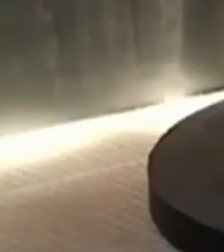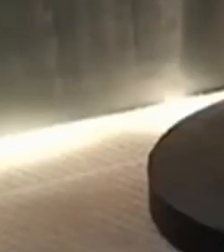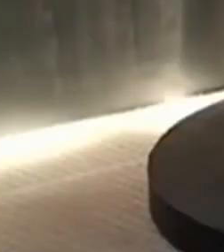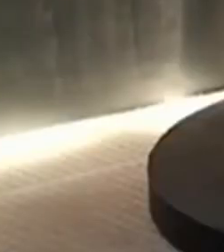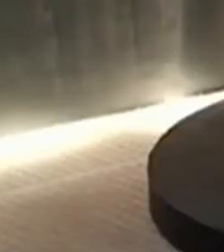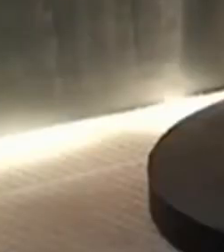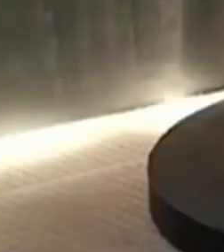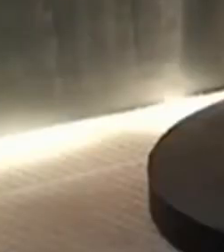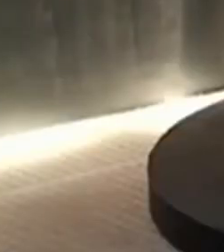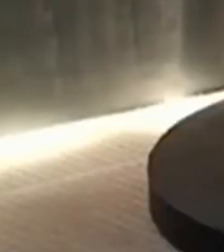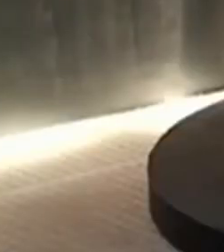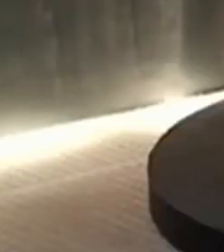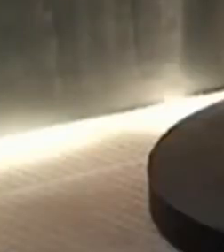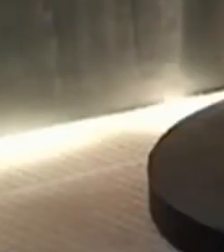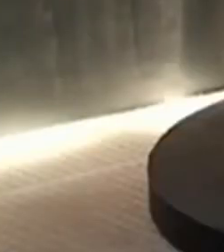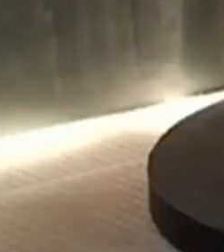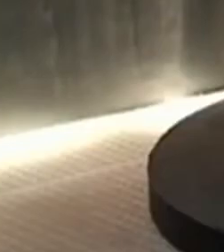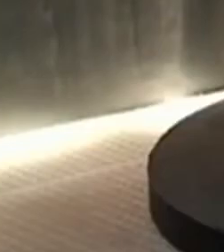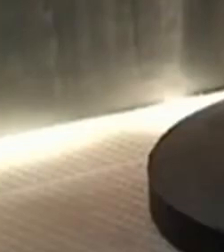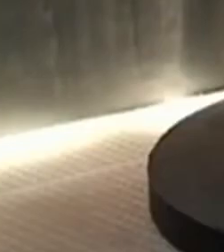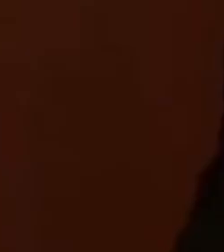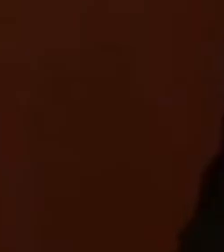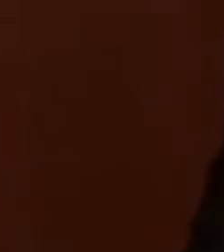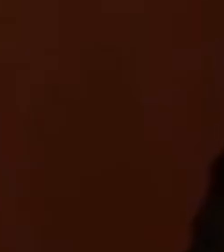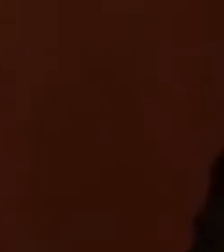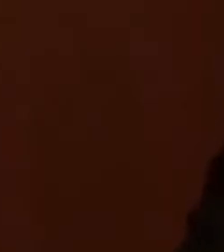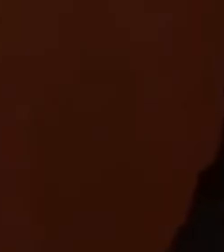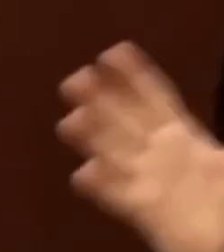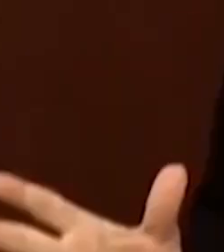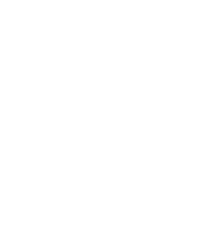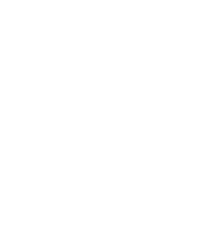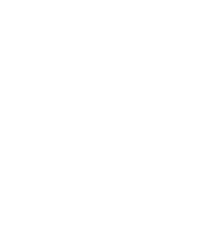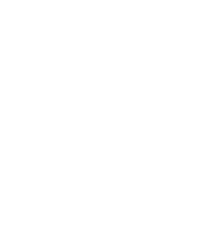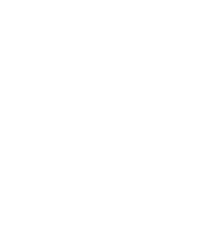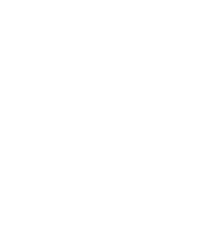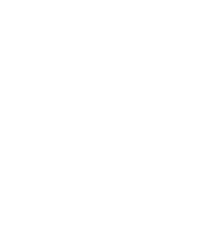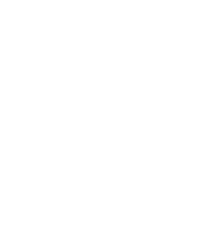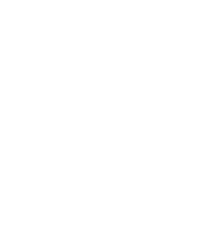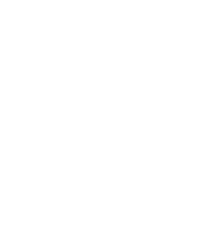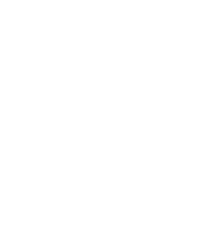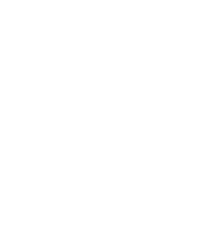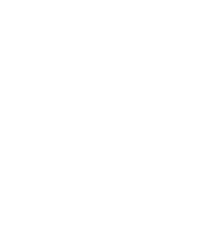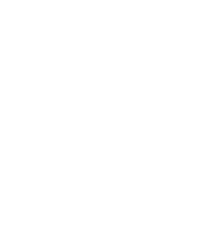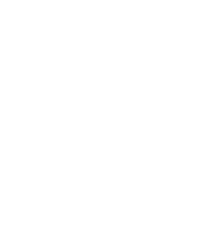período curto de epidemia não tem esse problema. Pode ter um vírus um pouquinho, ele pode ser um pouquinho diferente um do outro e tal, mas não tem.